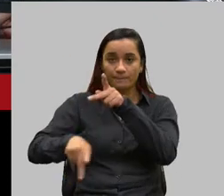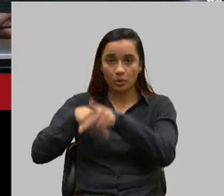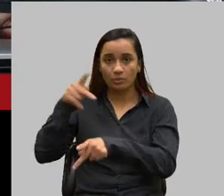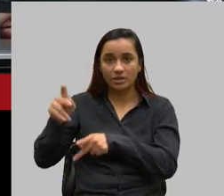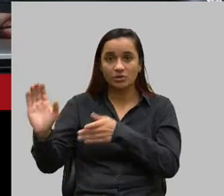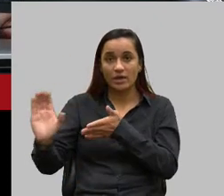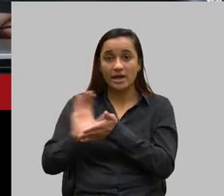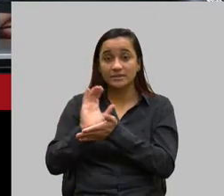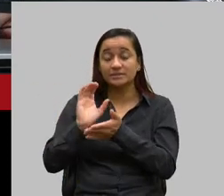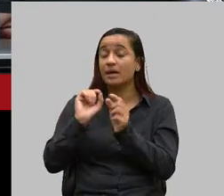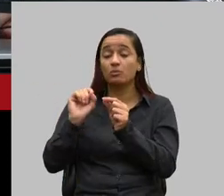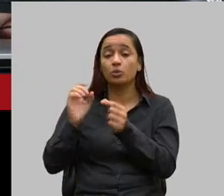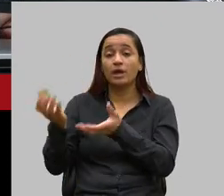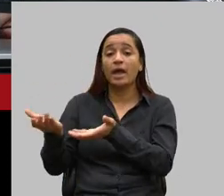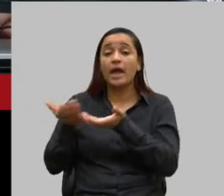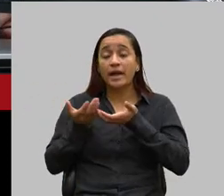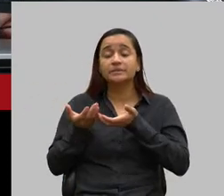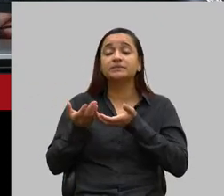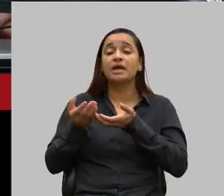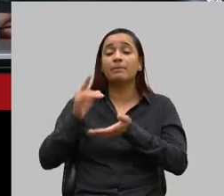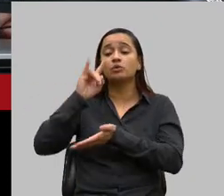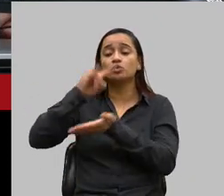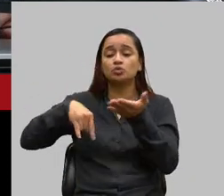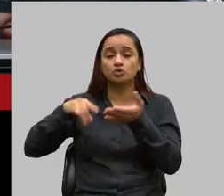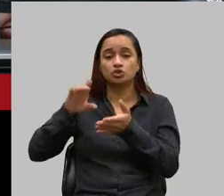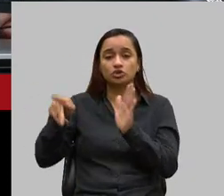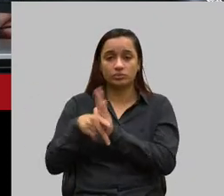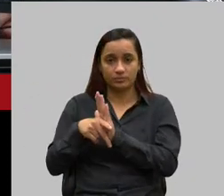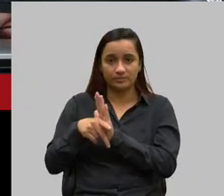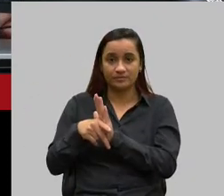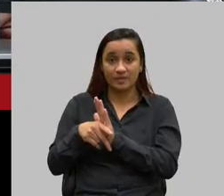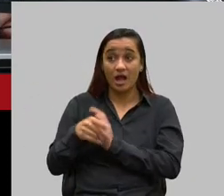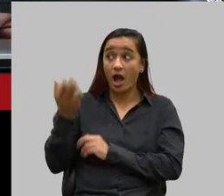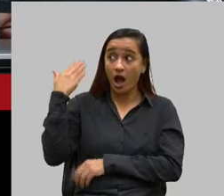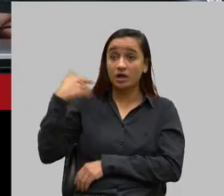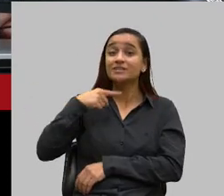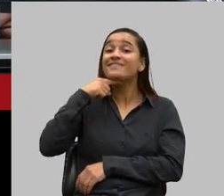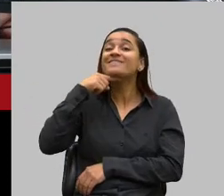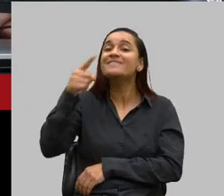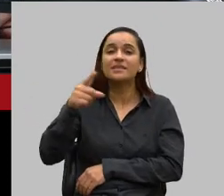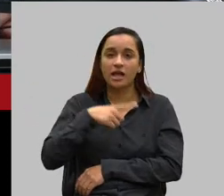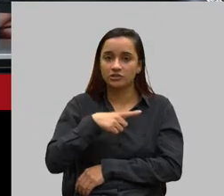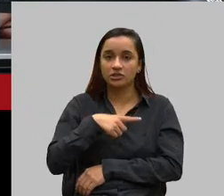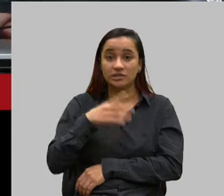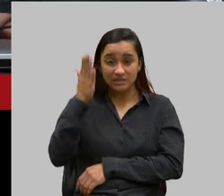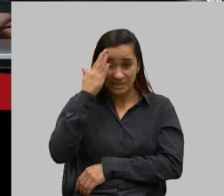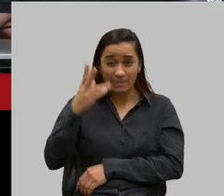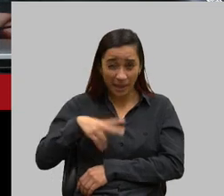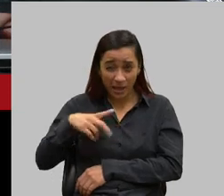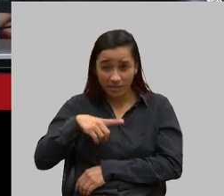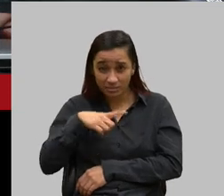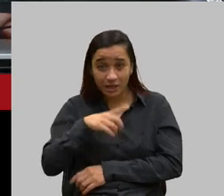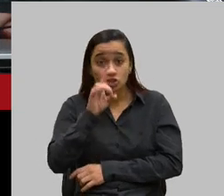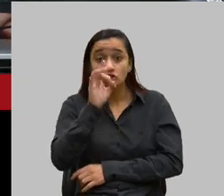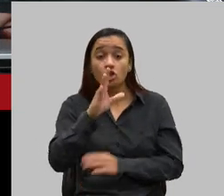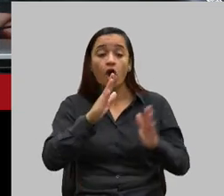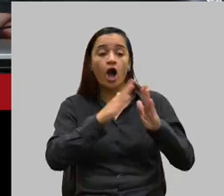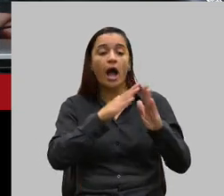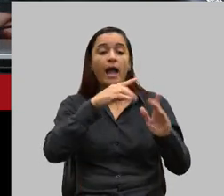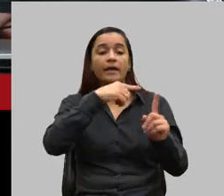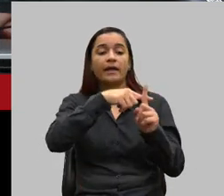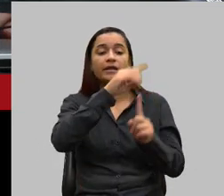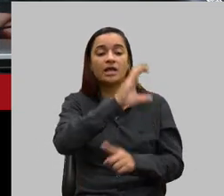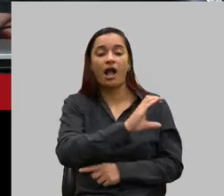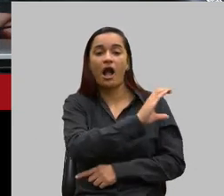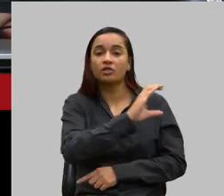título sabe o que que queria dizer ninguém tinha Sabe quem tinha o título na cidade só a Igreja Católica ninguém nenhum morador